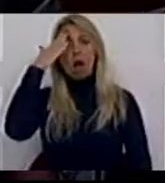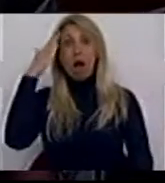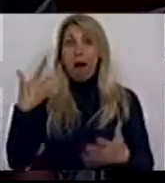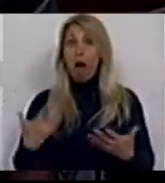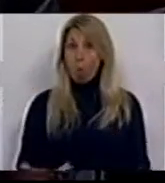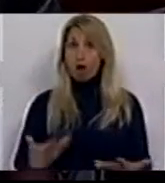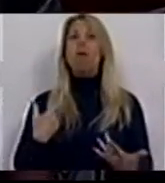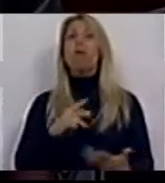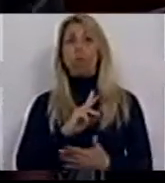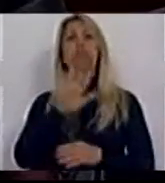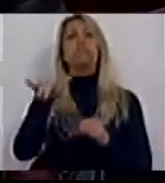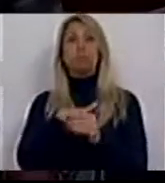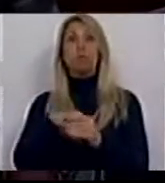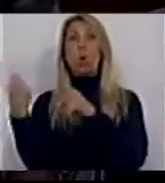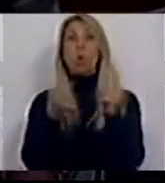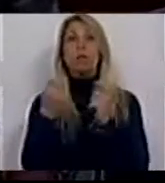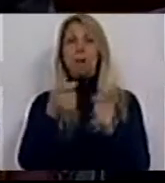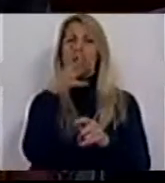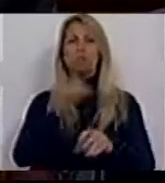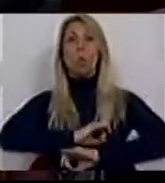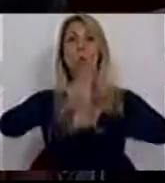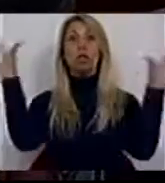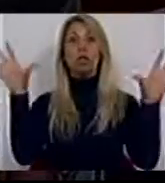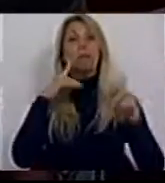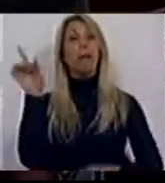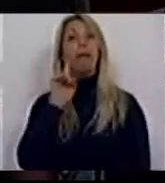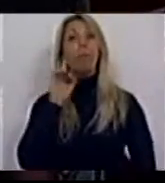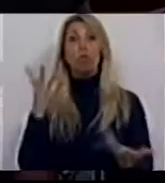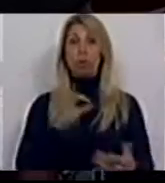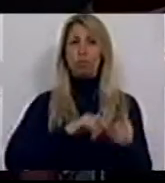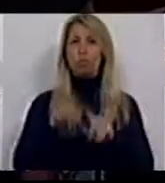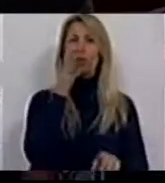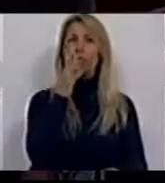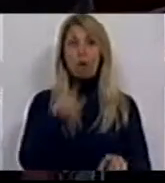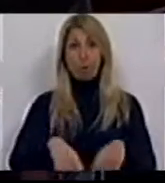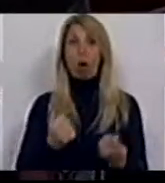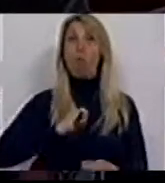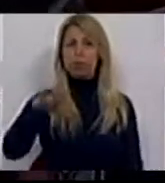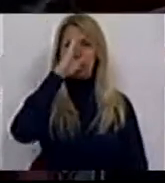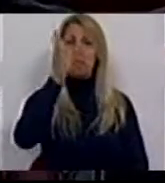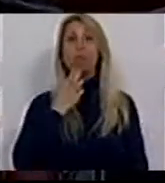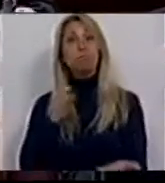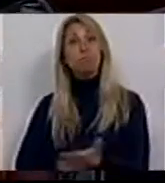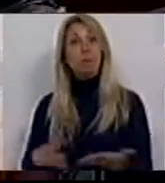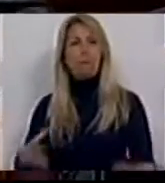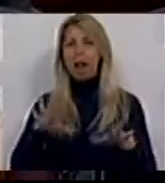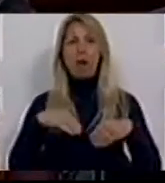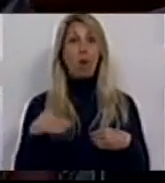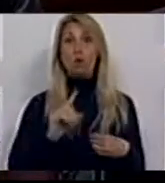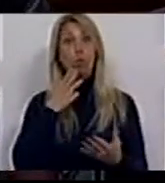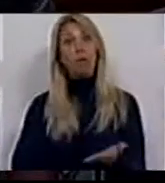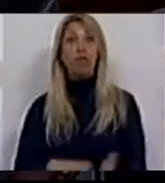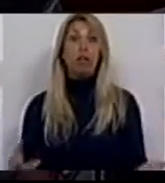que vir a este debate para fazer aqui um esclarecimento que é importante que os senhores deputados dos partidos da oposição sabem que é verdade mas não assumem essa